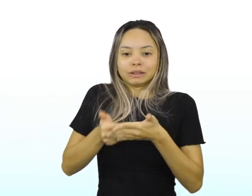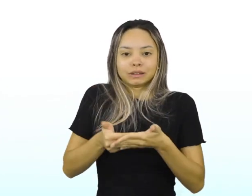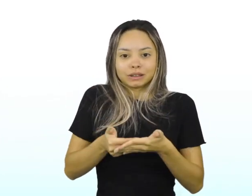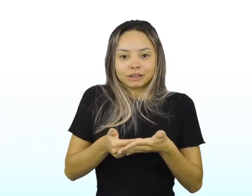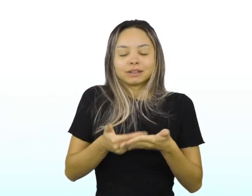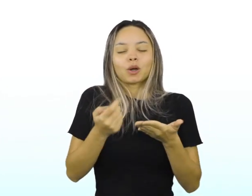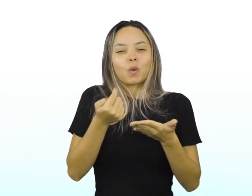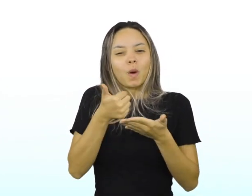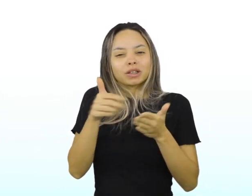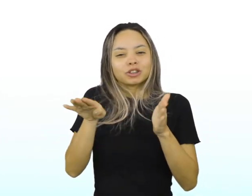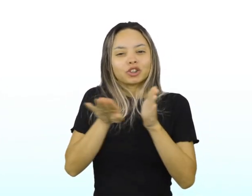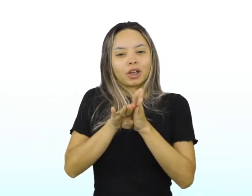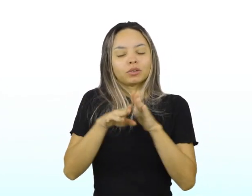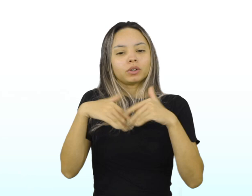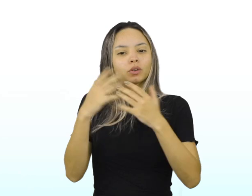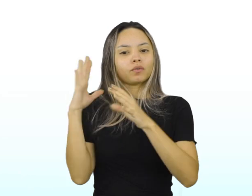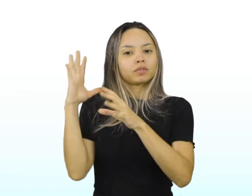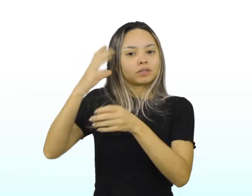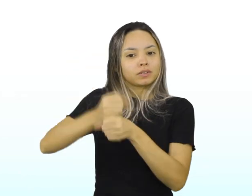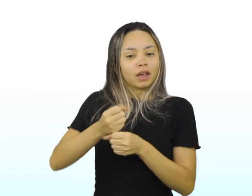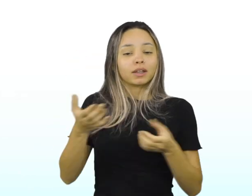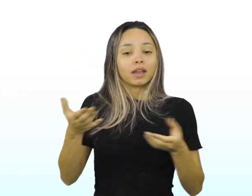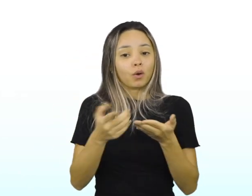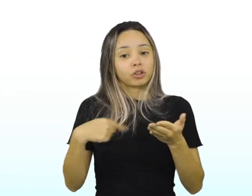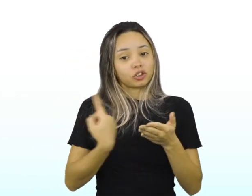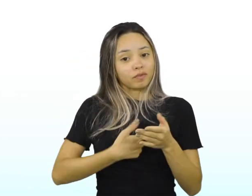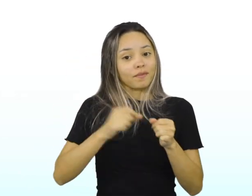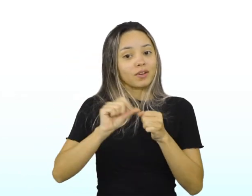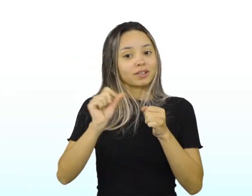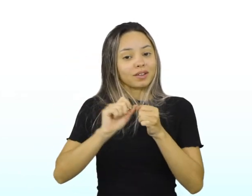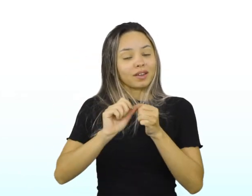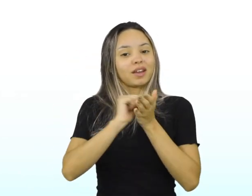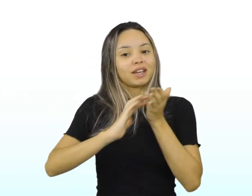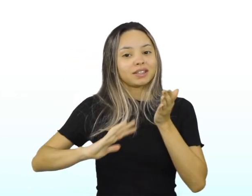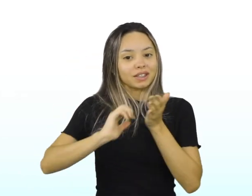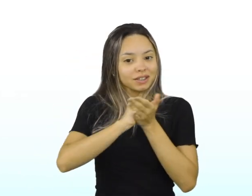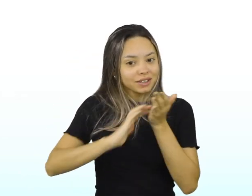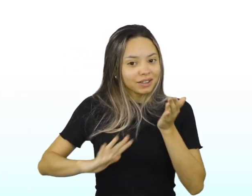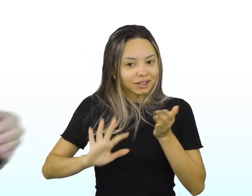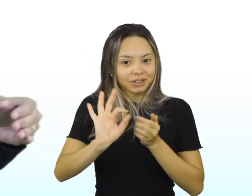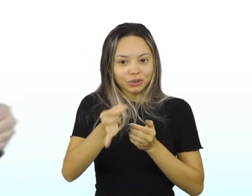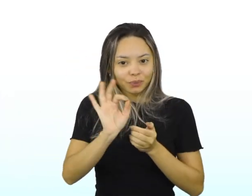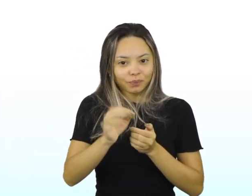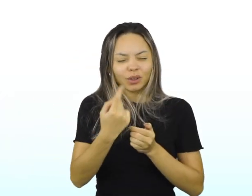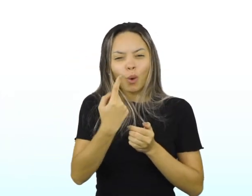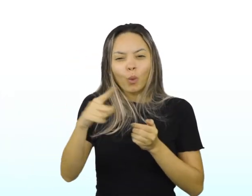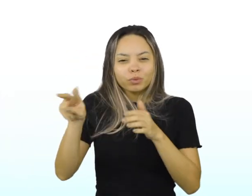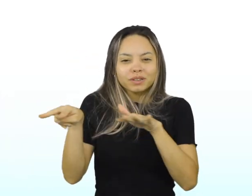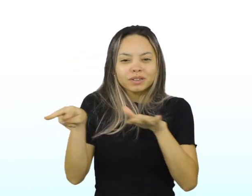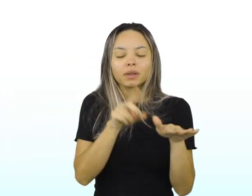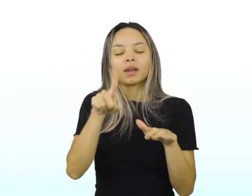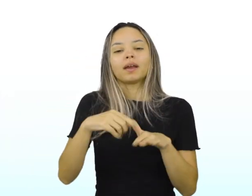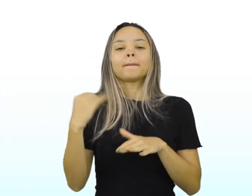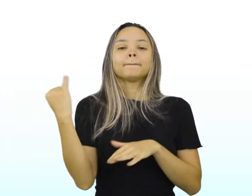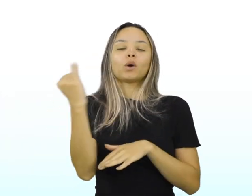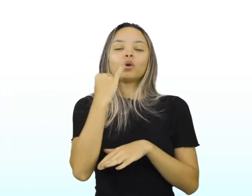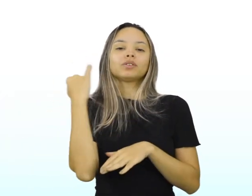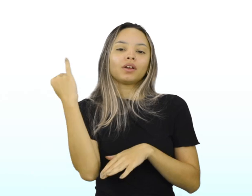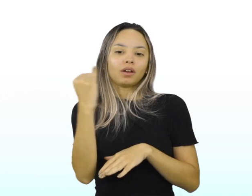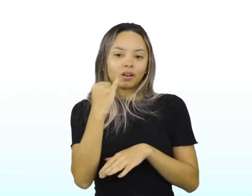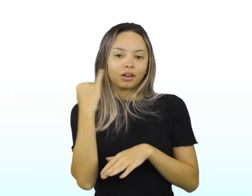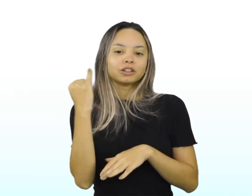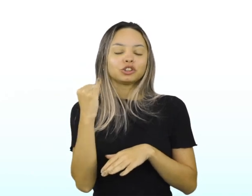está chegando, dê uma revisada e agora vamos fazer exercício. Fazer exercício nessas últimas semanas é